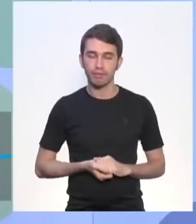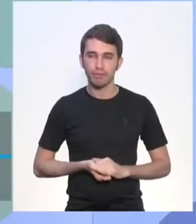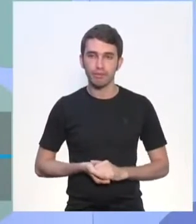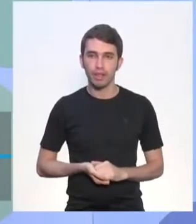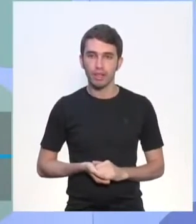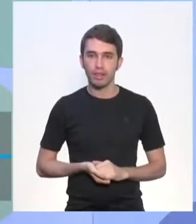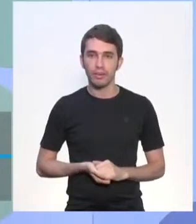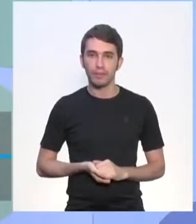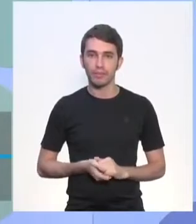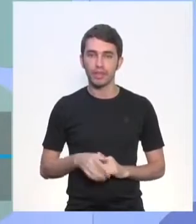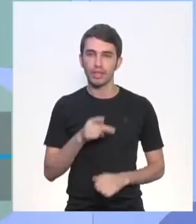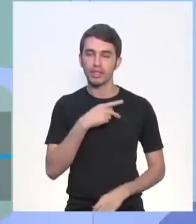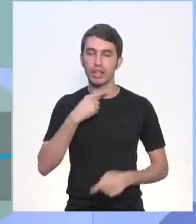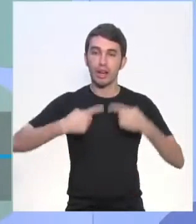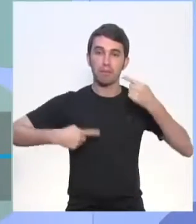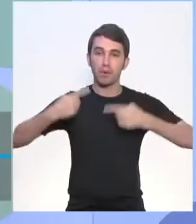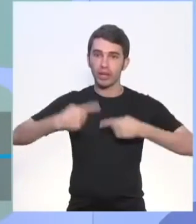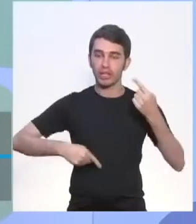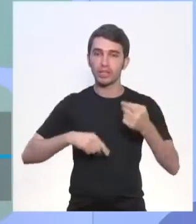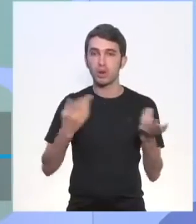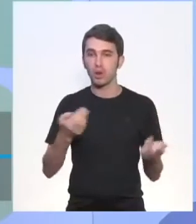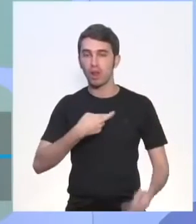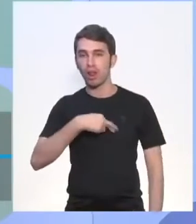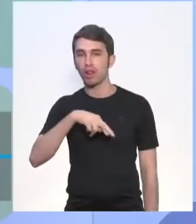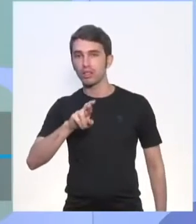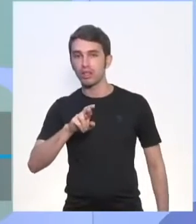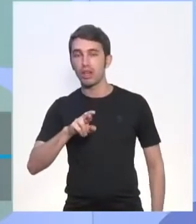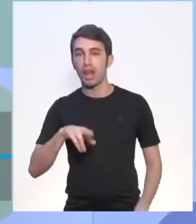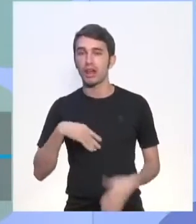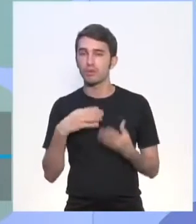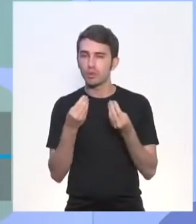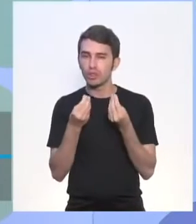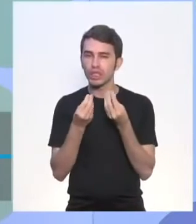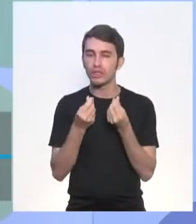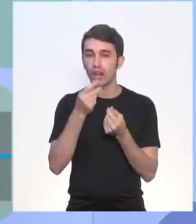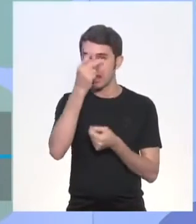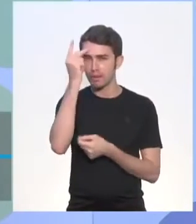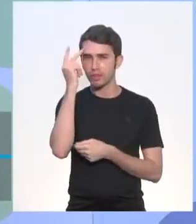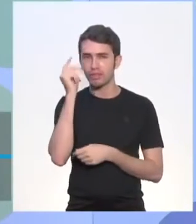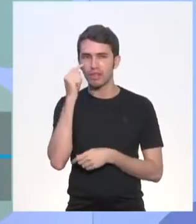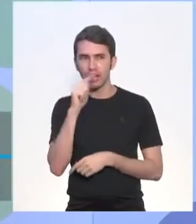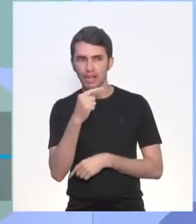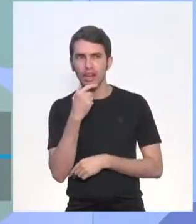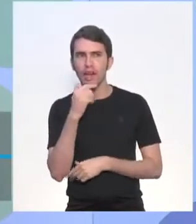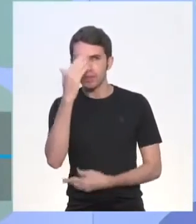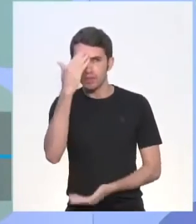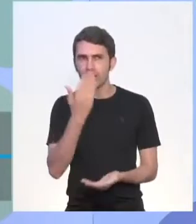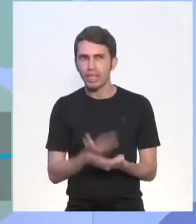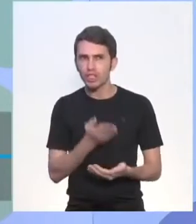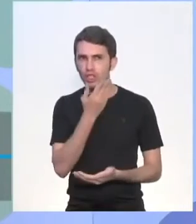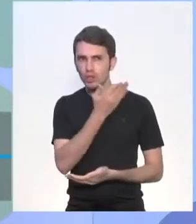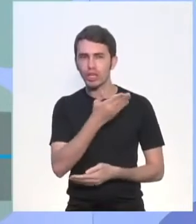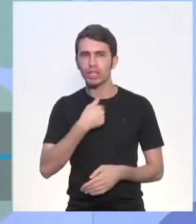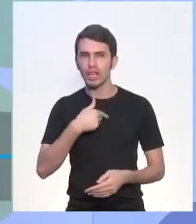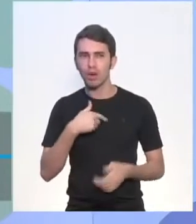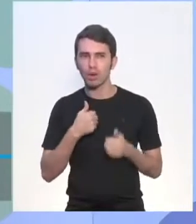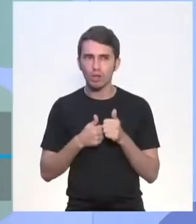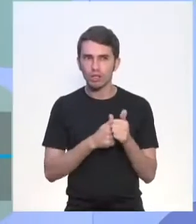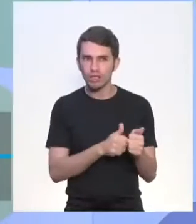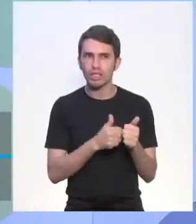ligado à questão política ou ligado à questão religiosa, geralmente é muito sensível. E aí a pessoa fica naquela, pô, mas eu acredito neles, porque é o que eu